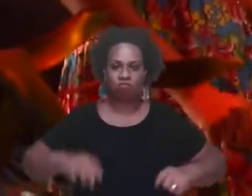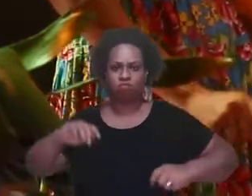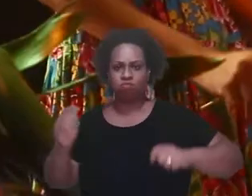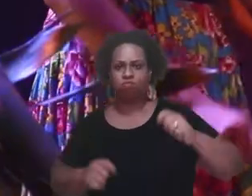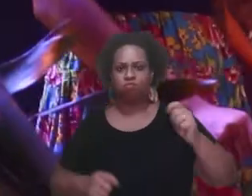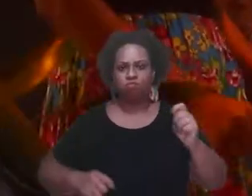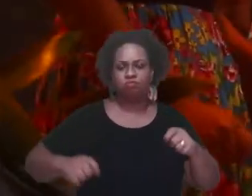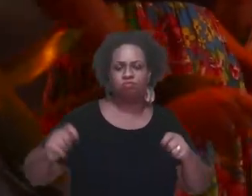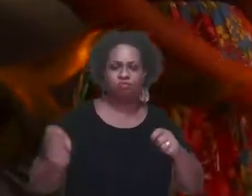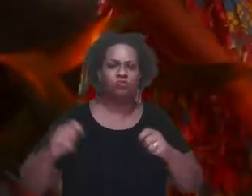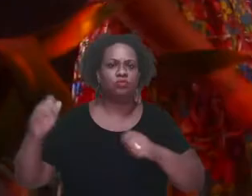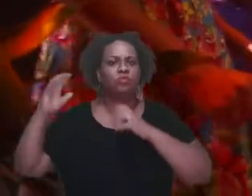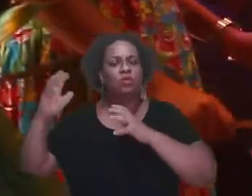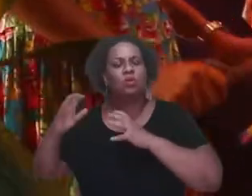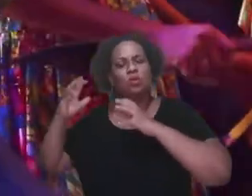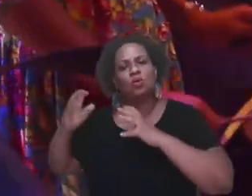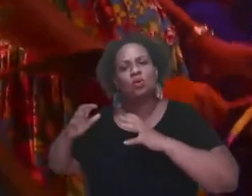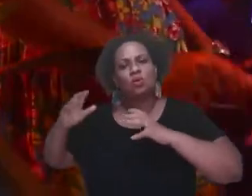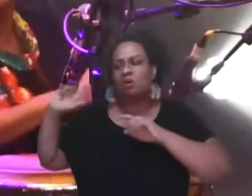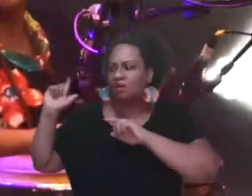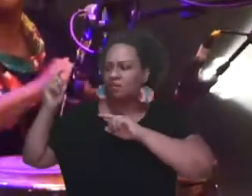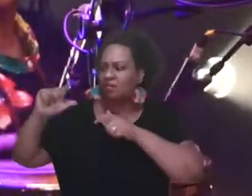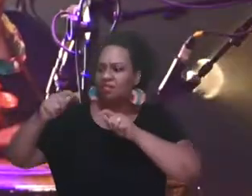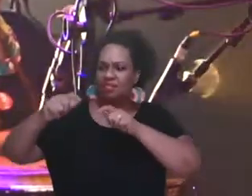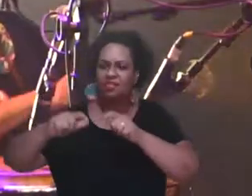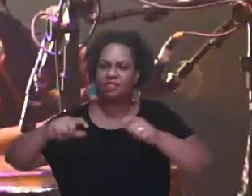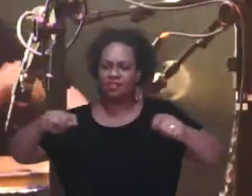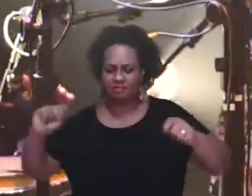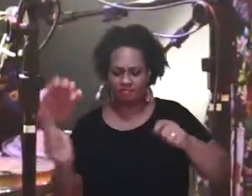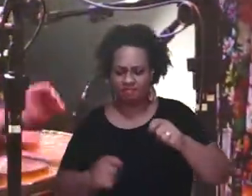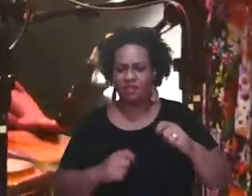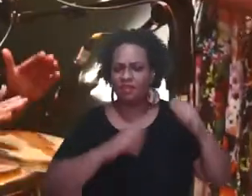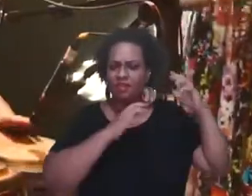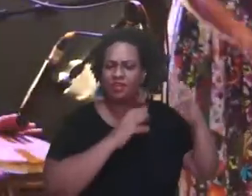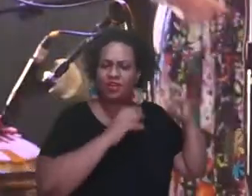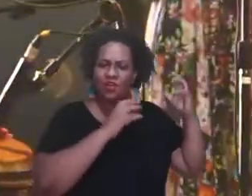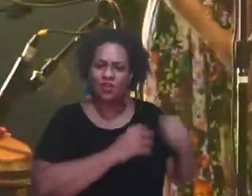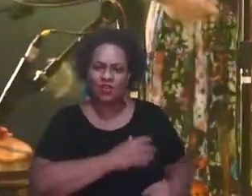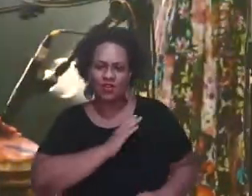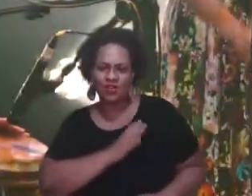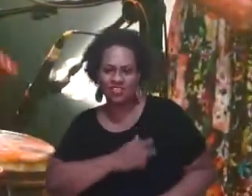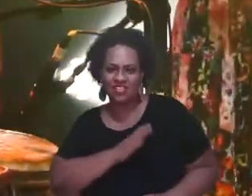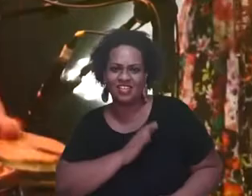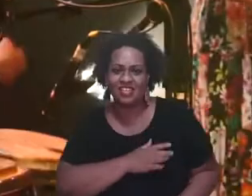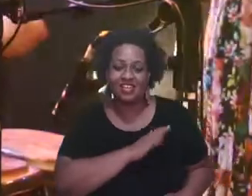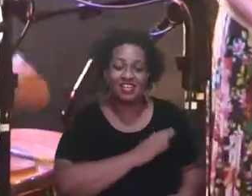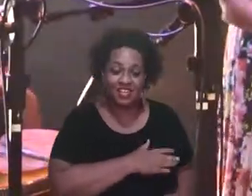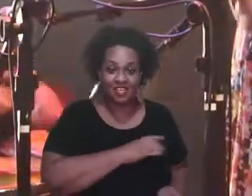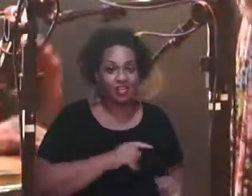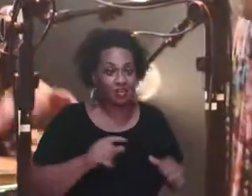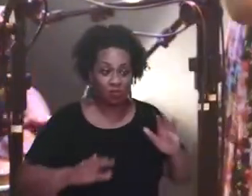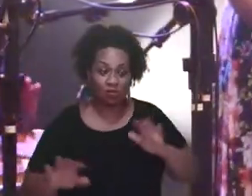pato que pouco raiz para comer e tradição tocador por Jesus pouco nas hordas o coração e